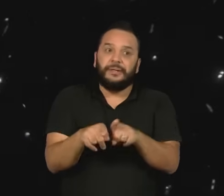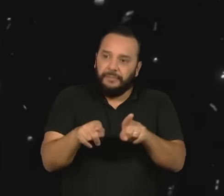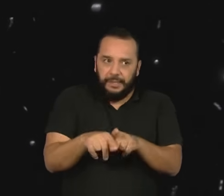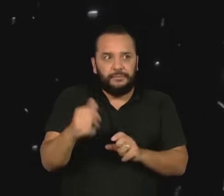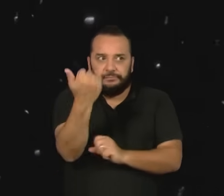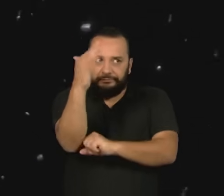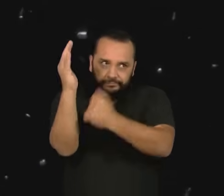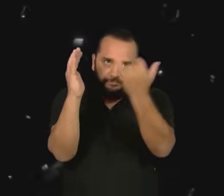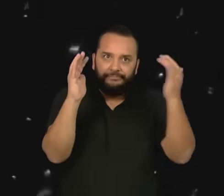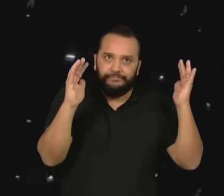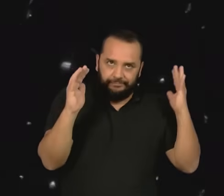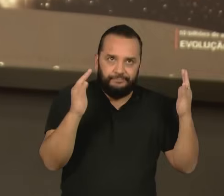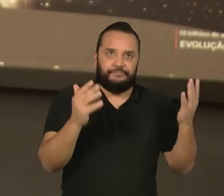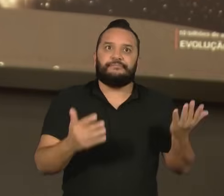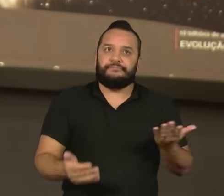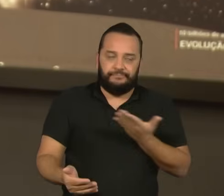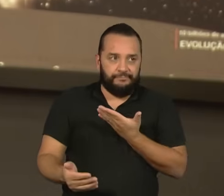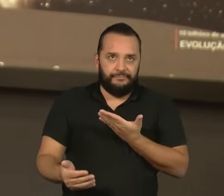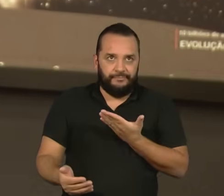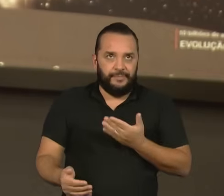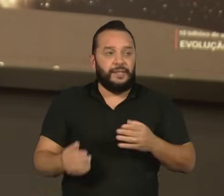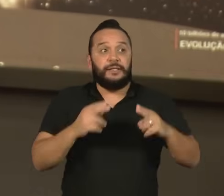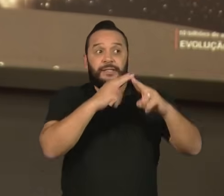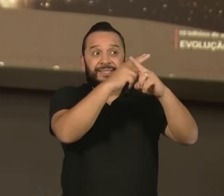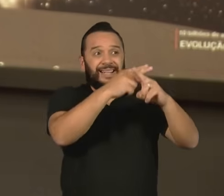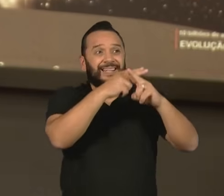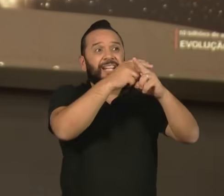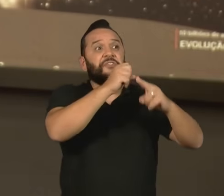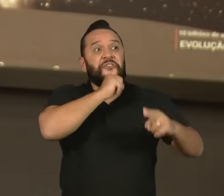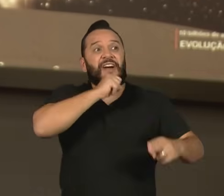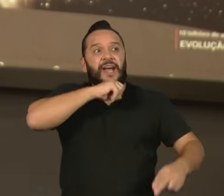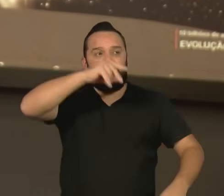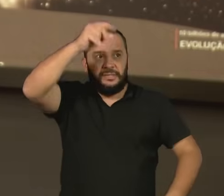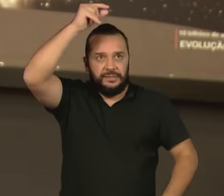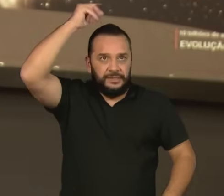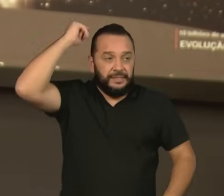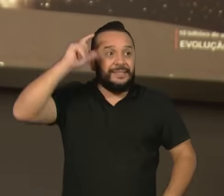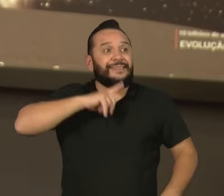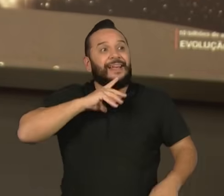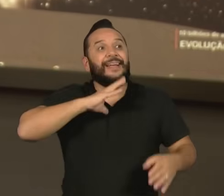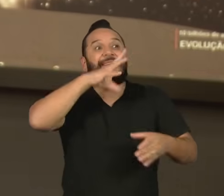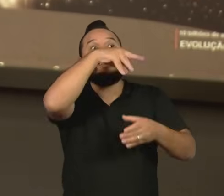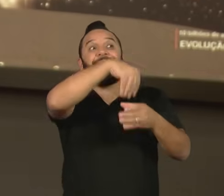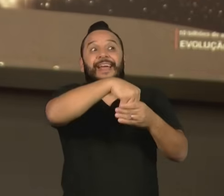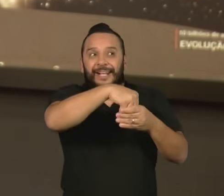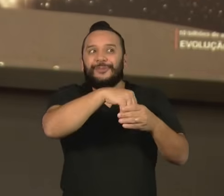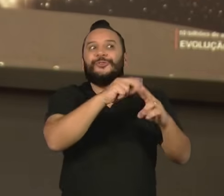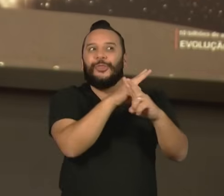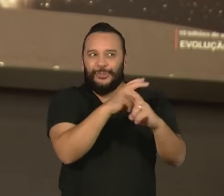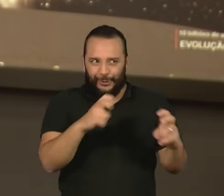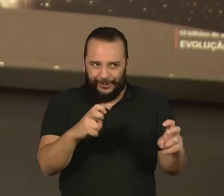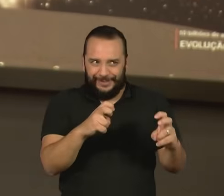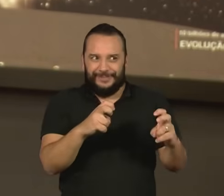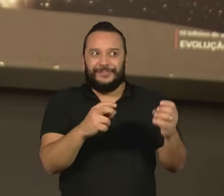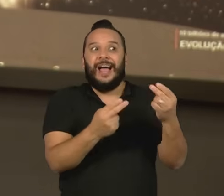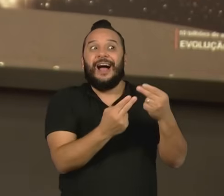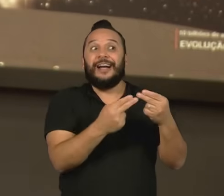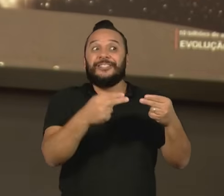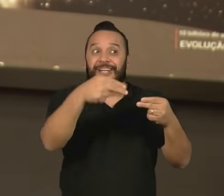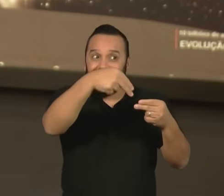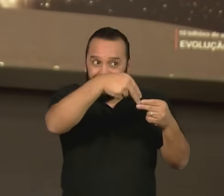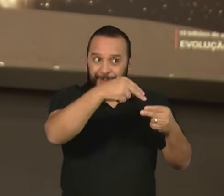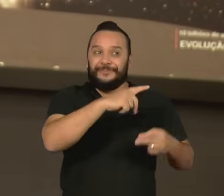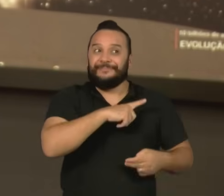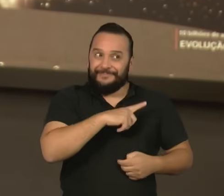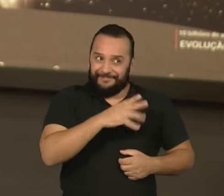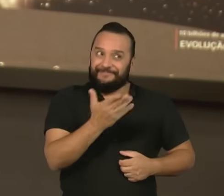ambiente. Satélites, principalmente os mais antigos, podem carregar materiais tóxicos, materiais radioativos, que